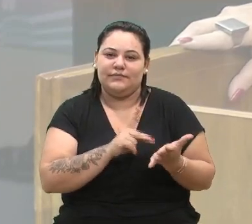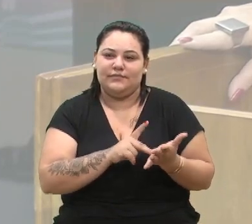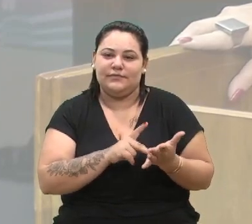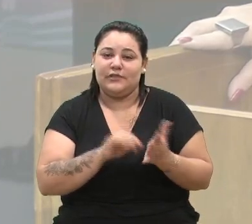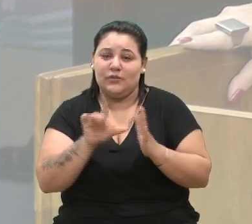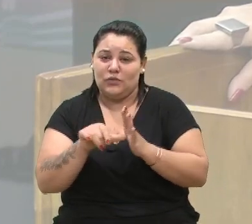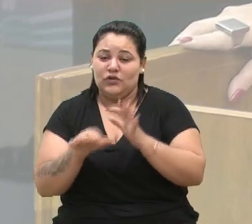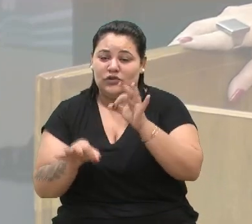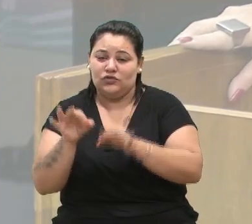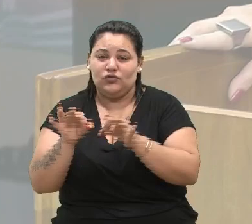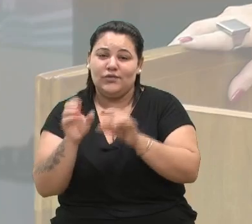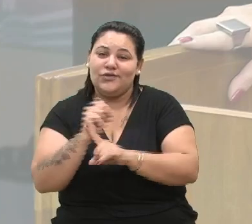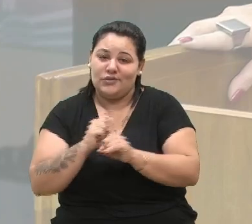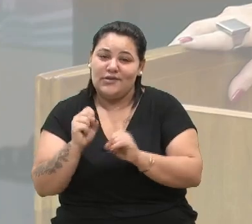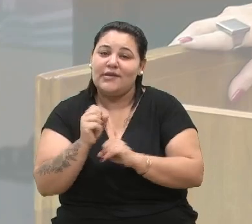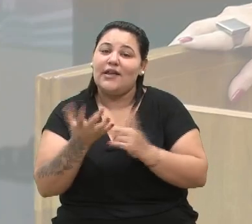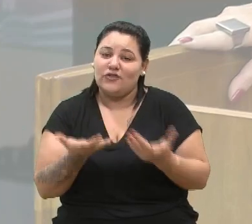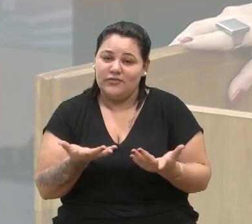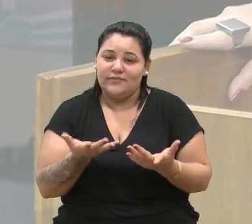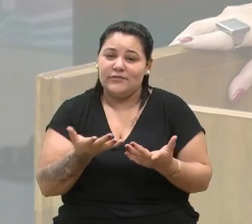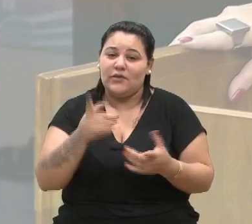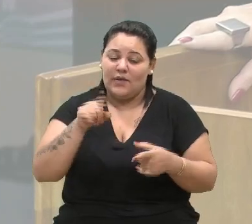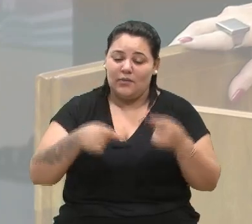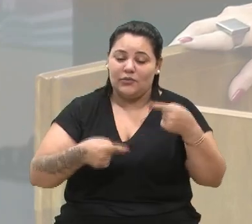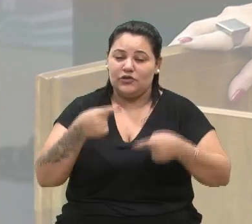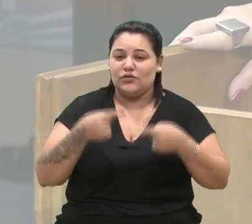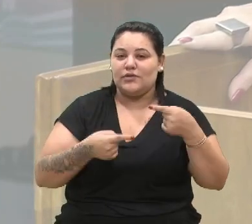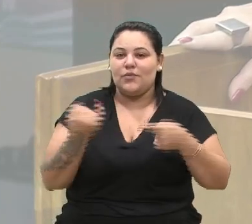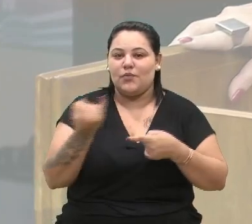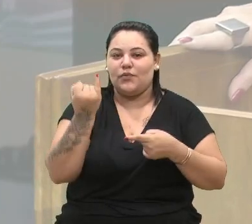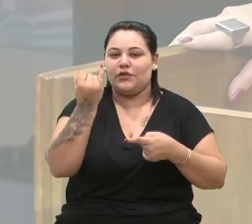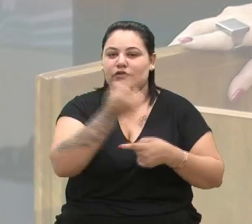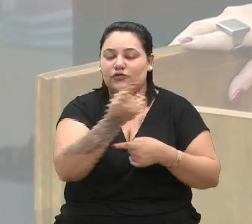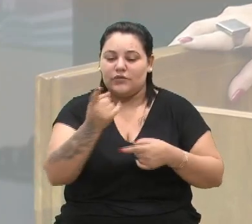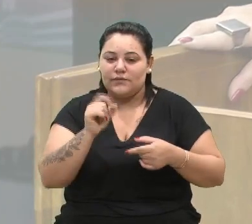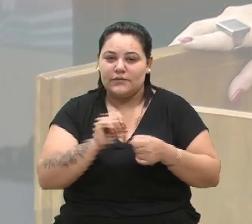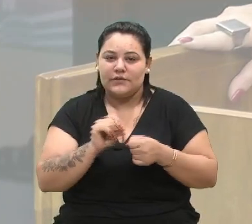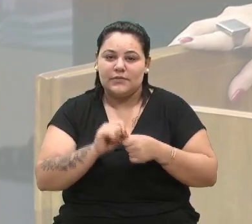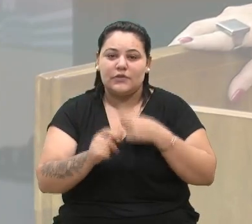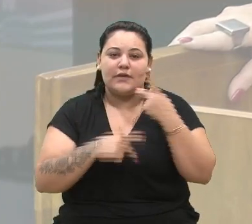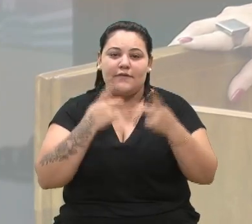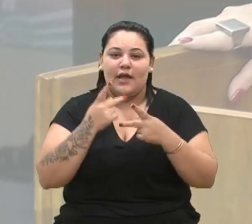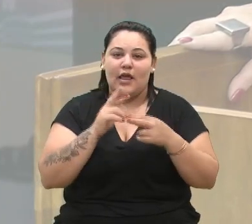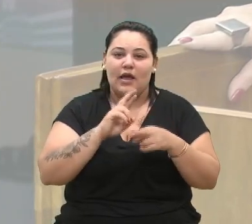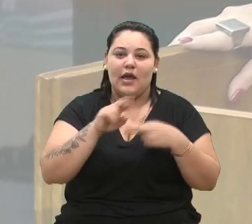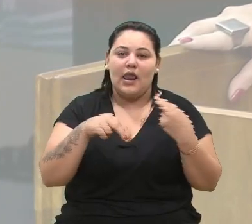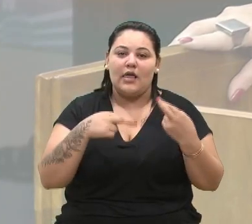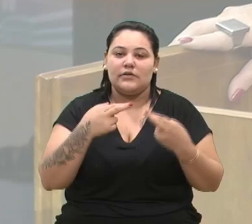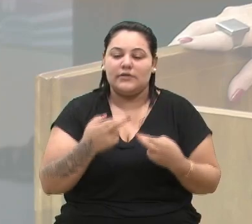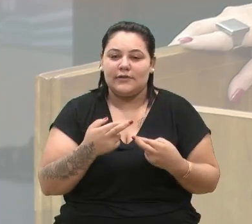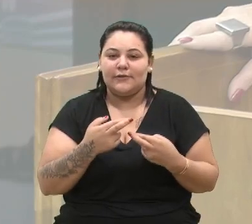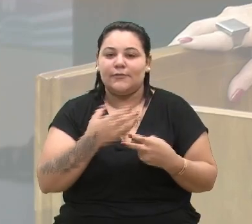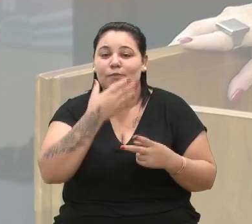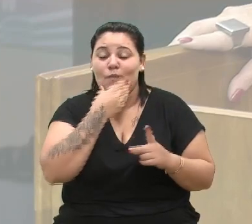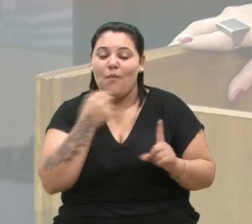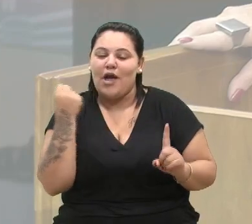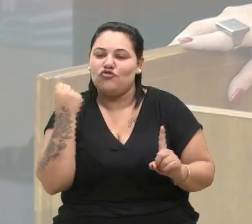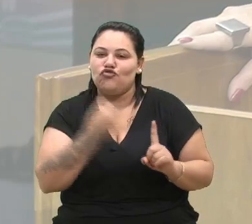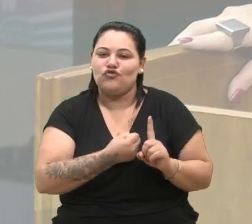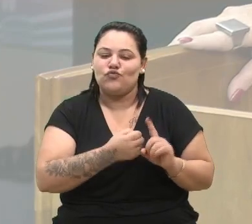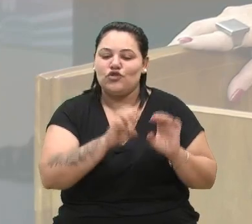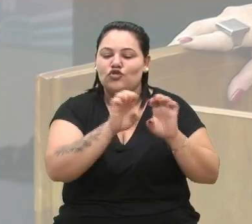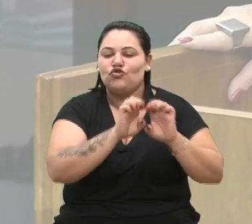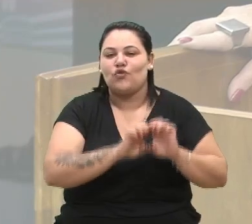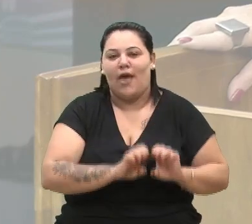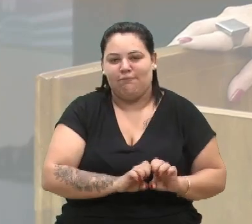é um debate importante quando nós fizemos essa fala da questão do machismo estrutural, que